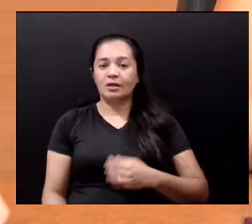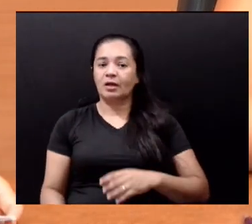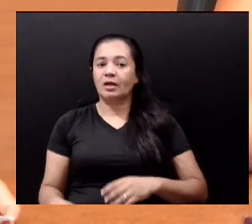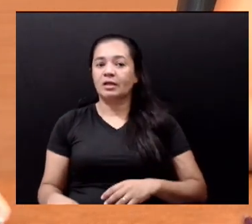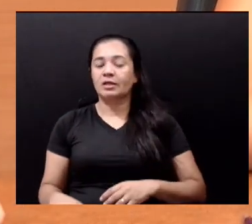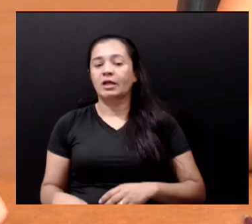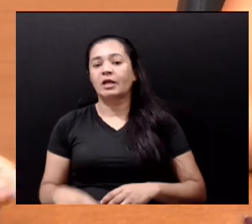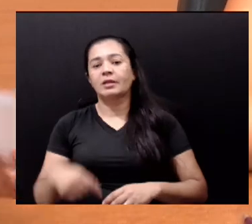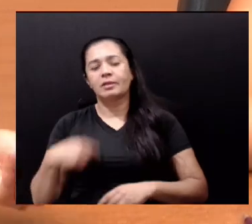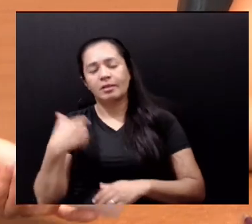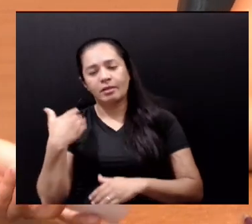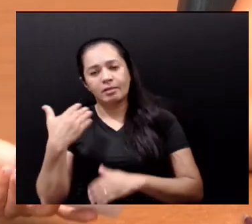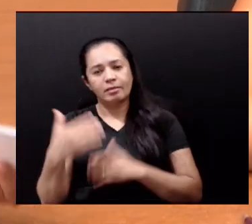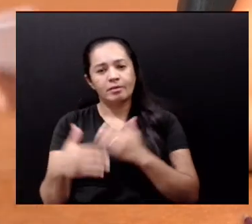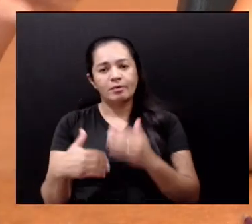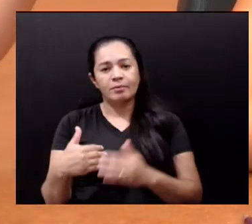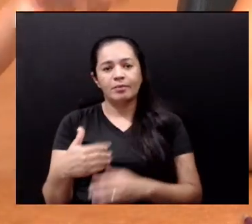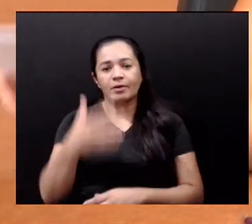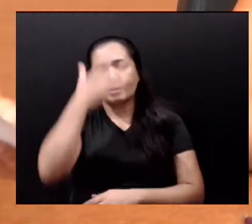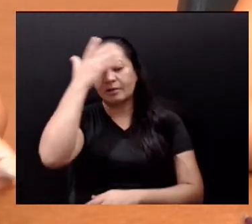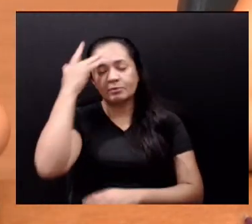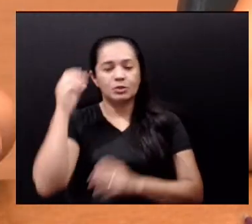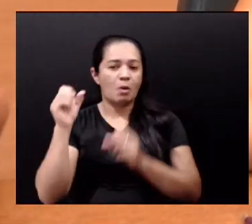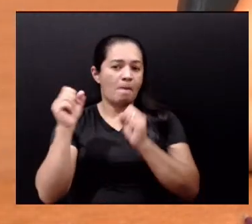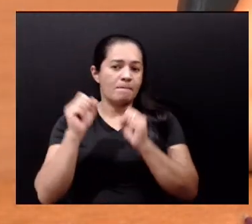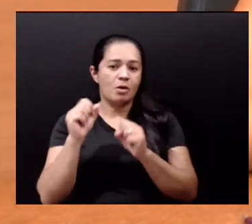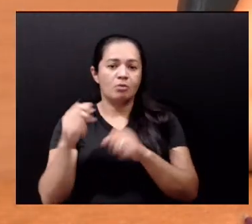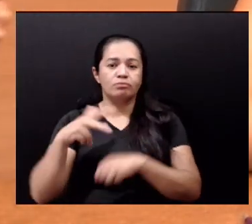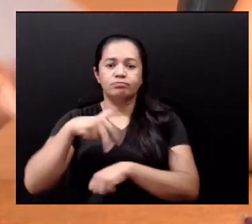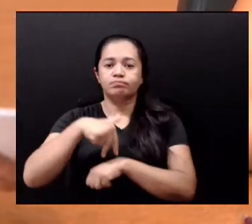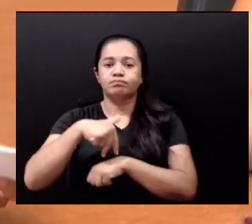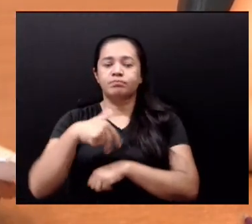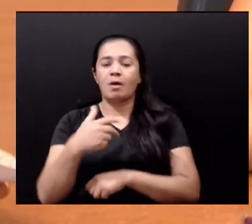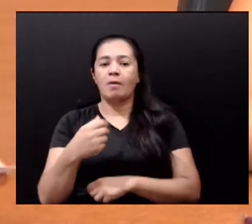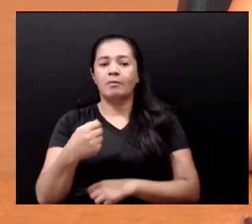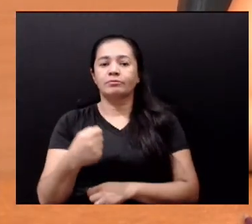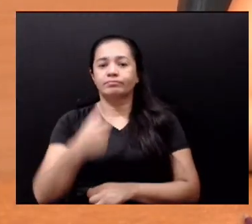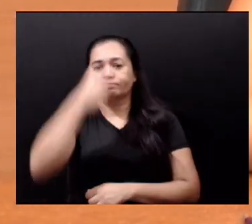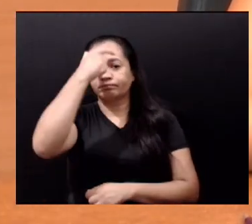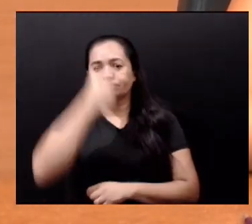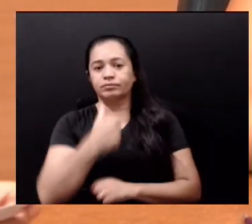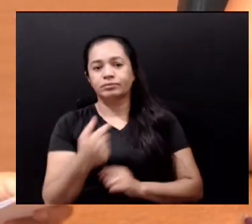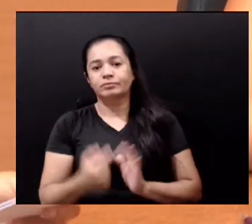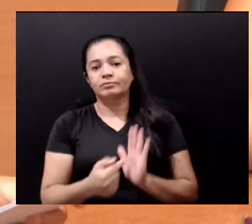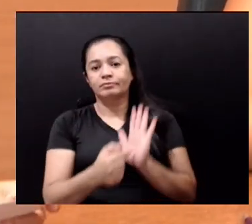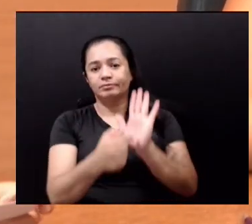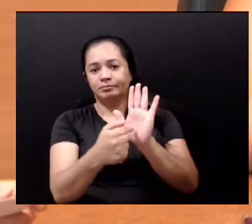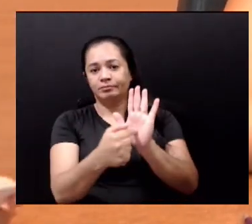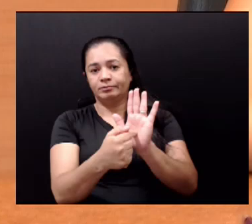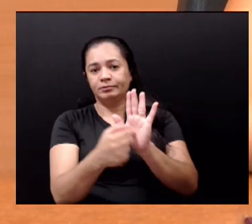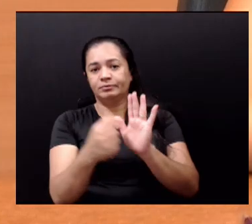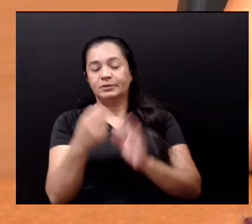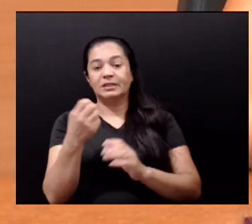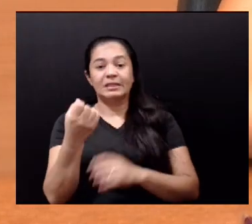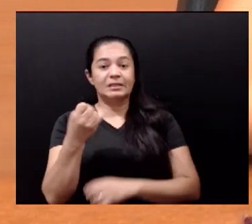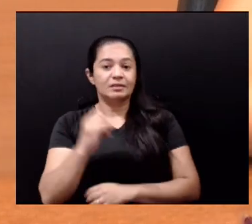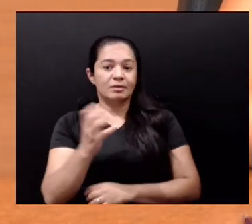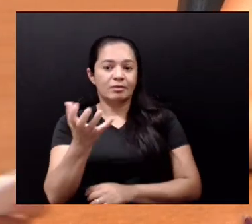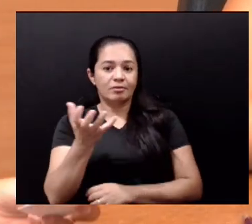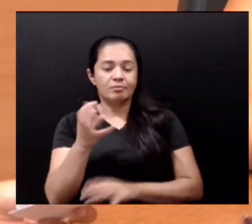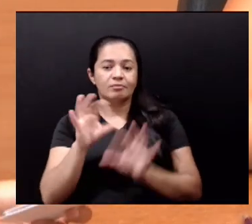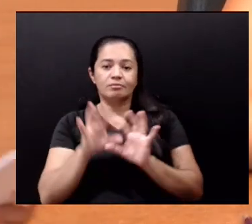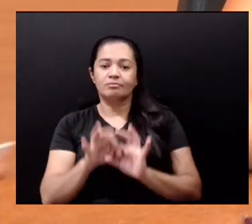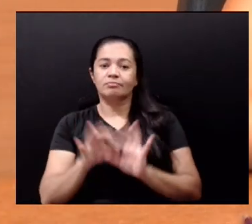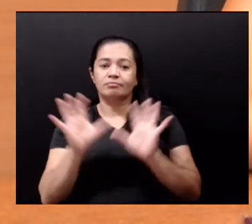apresentarem, enfim, quiserem falar o nome. Se quiserem ser anunciadas, também só procurar a Cecília, que a Cecília me